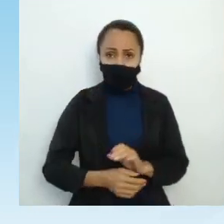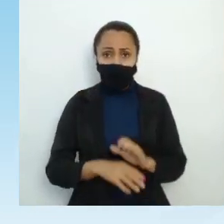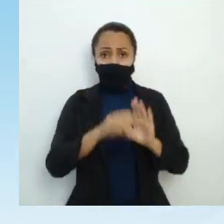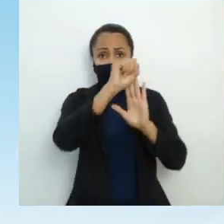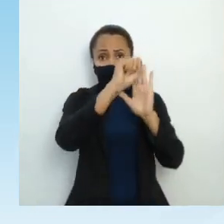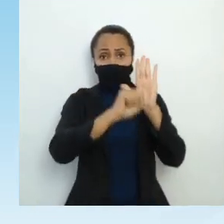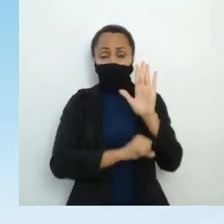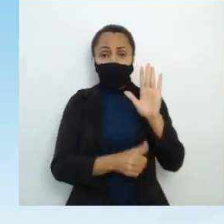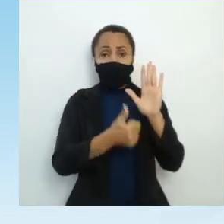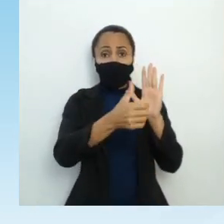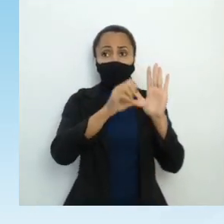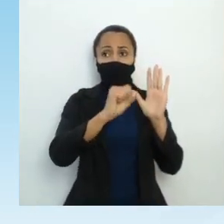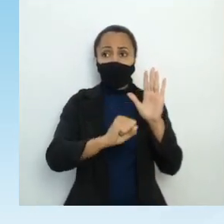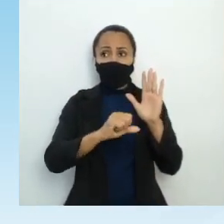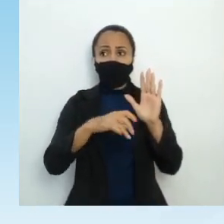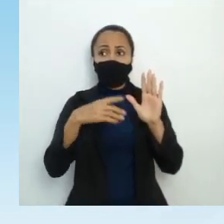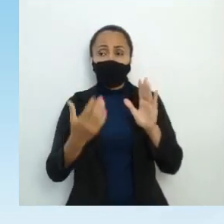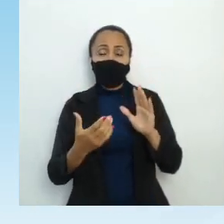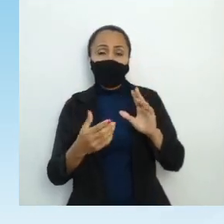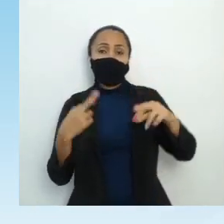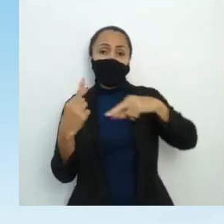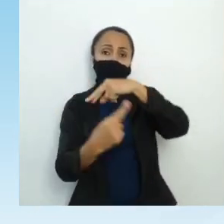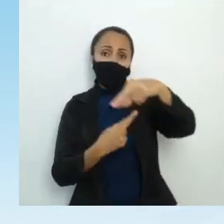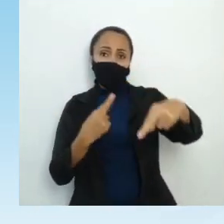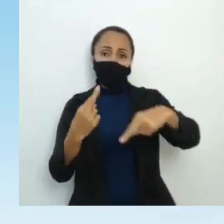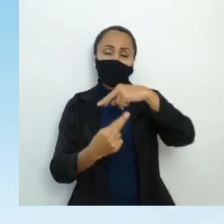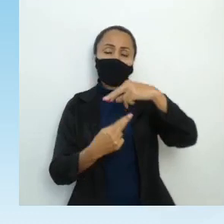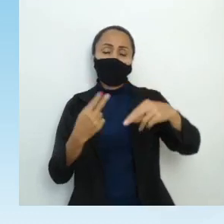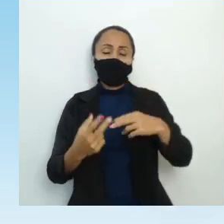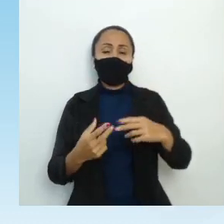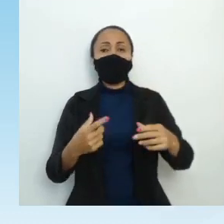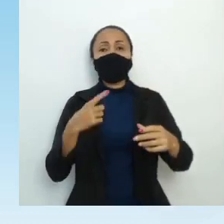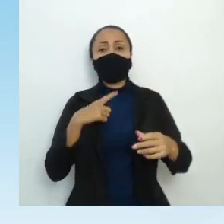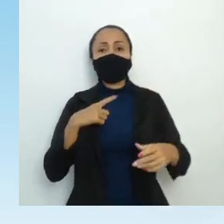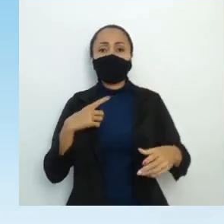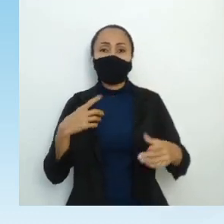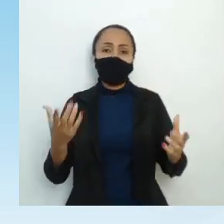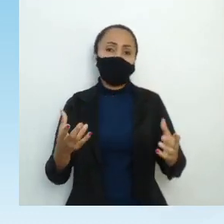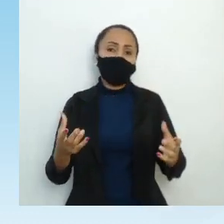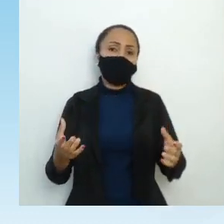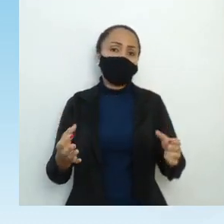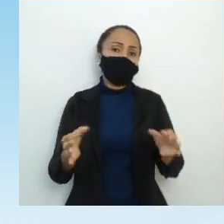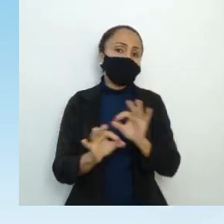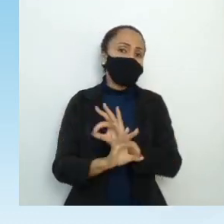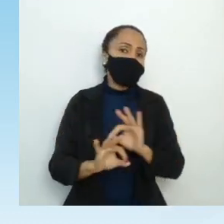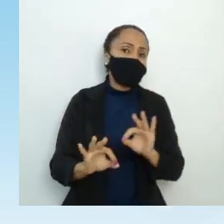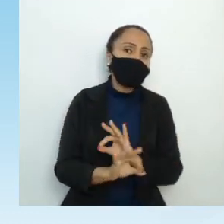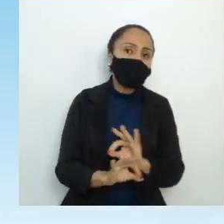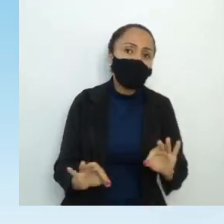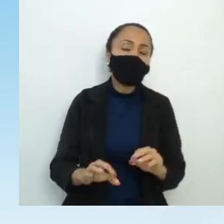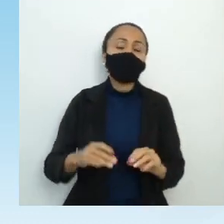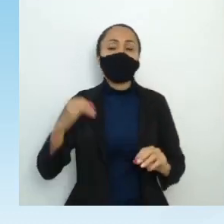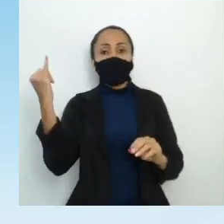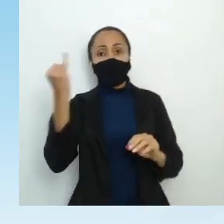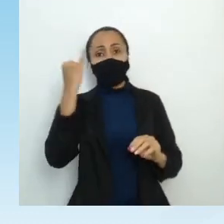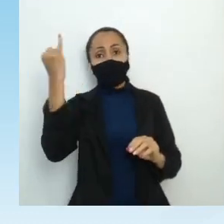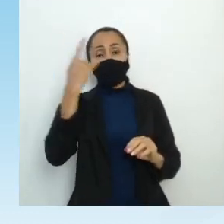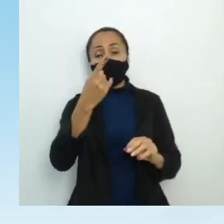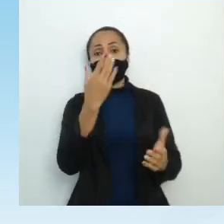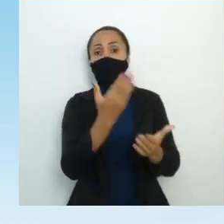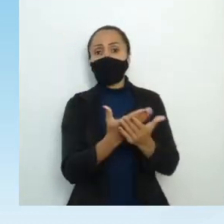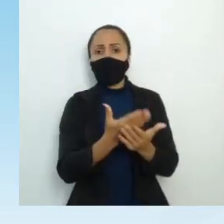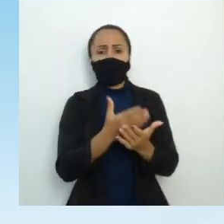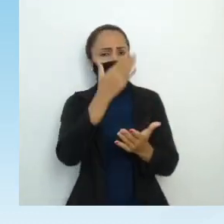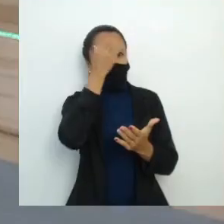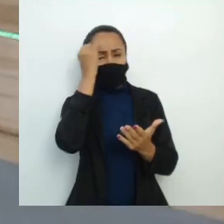por isso esse ambiente de grandes revoluções burguesas, elas são extremamente salutares e importantes para o seu estudo. Tá? Então, não esquece